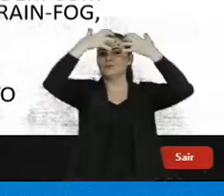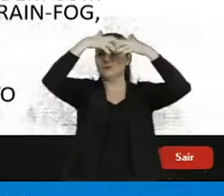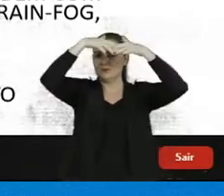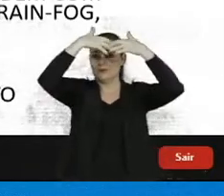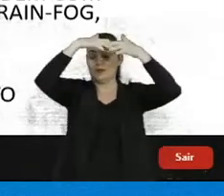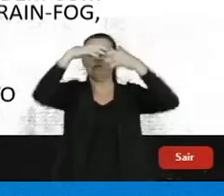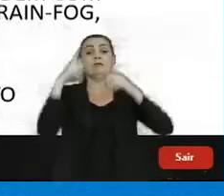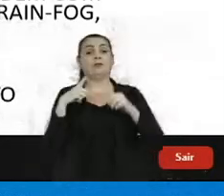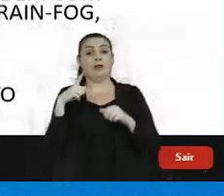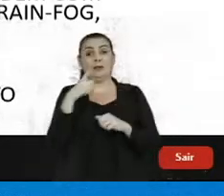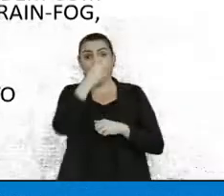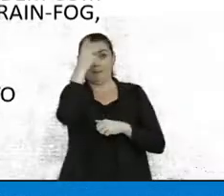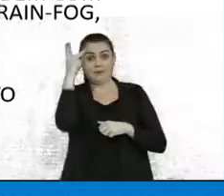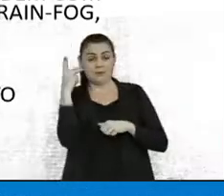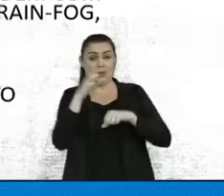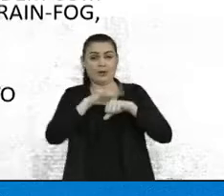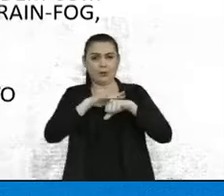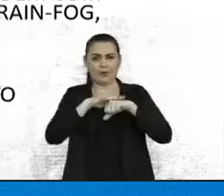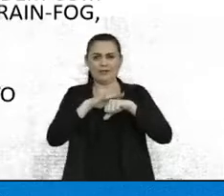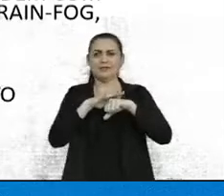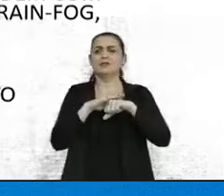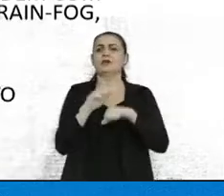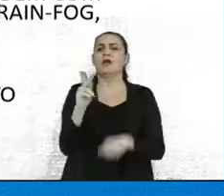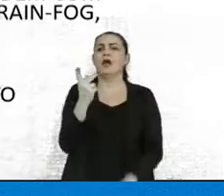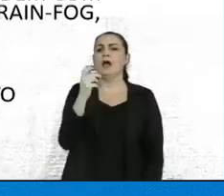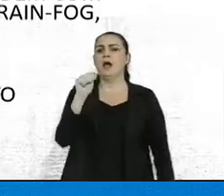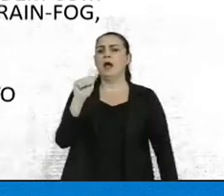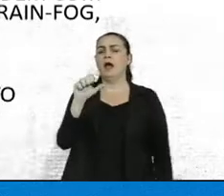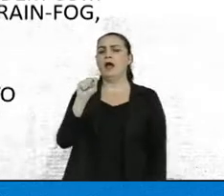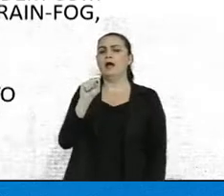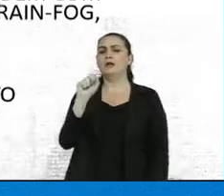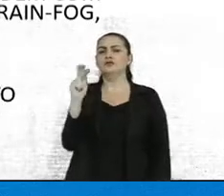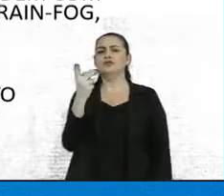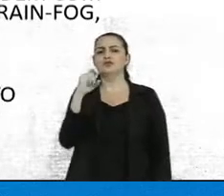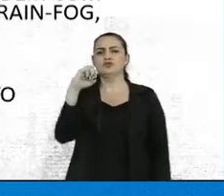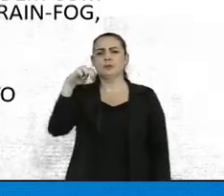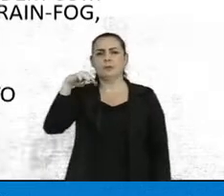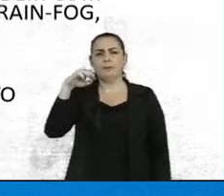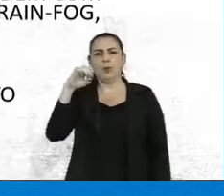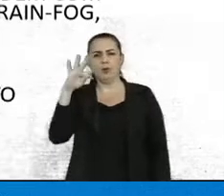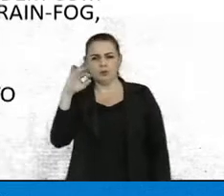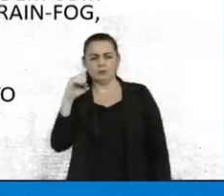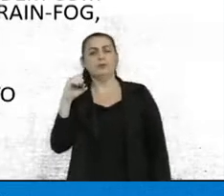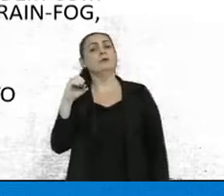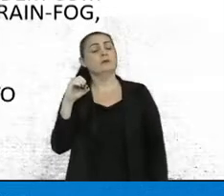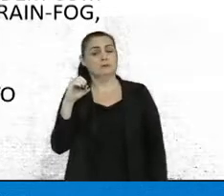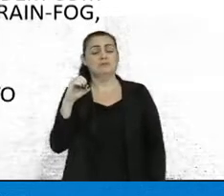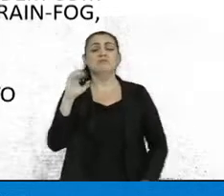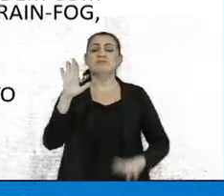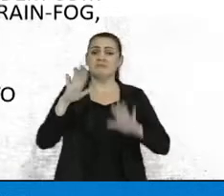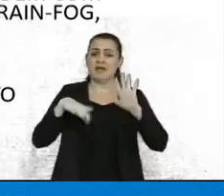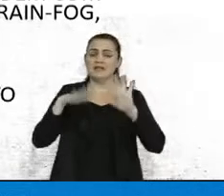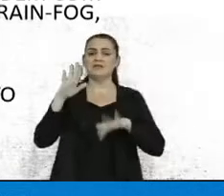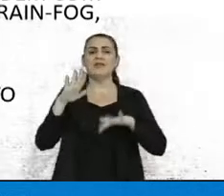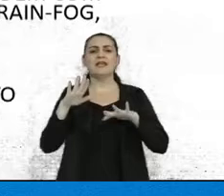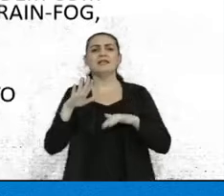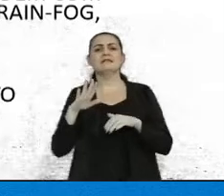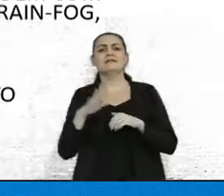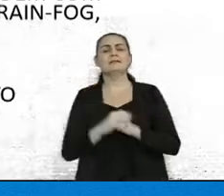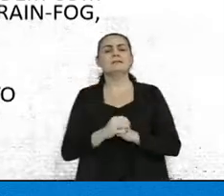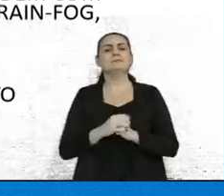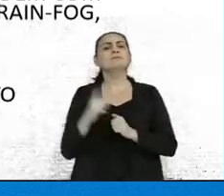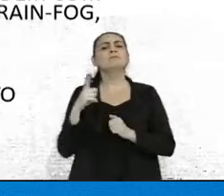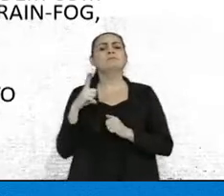estar atento a isso, porque muitas vezes elas não se acompanham, elas não vêm concomitantes com o distúrbio de tireoide.